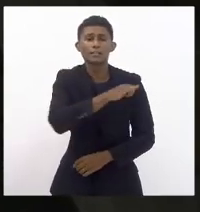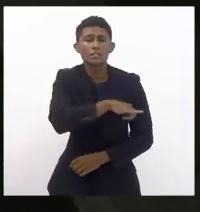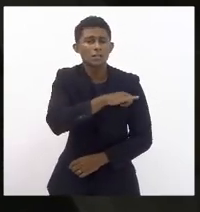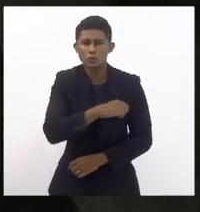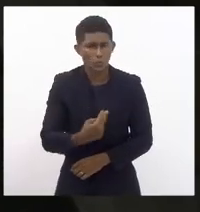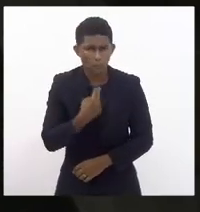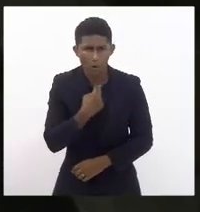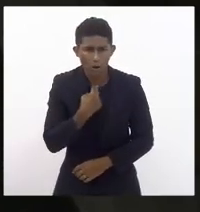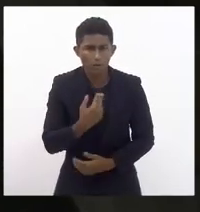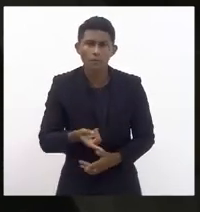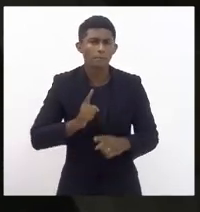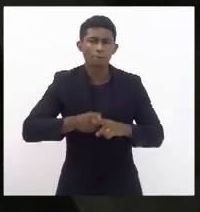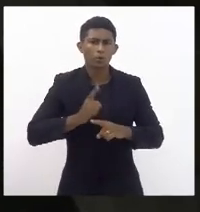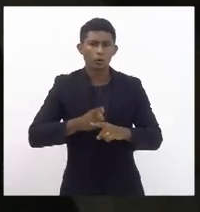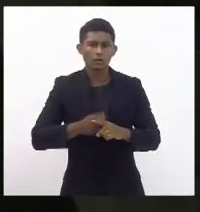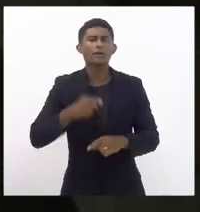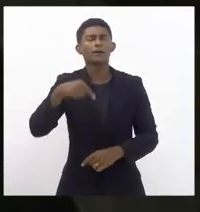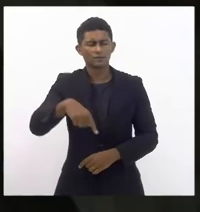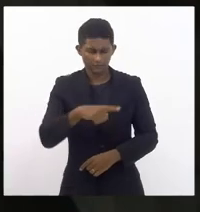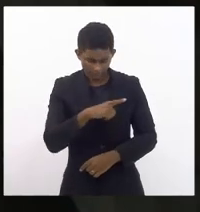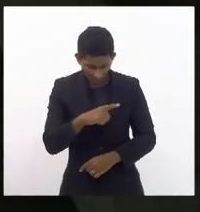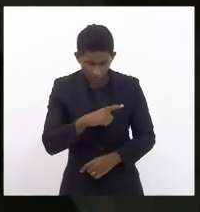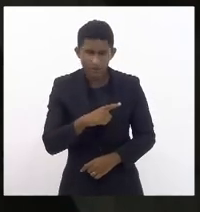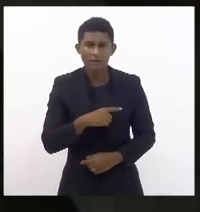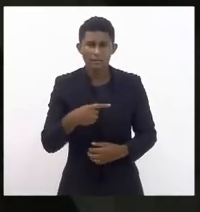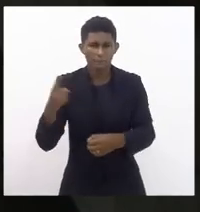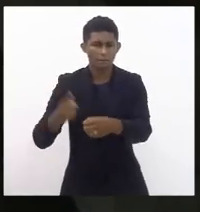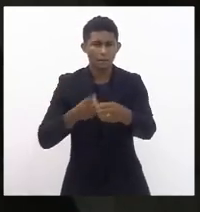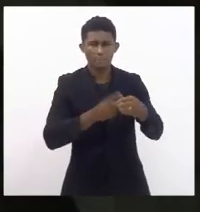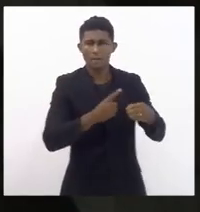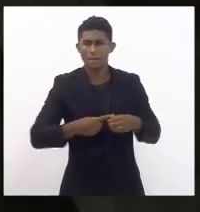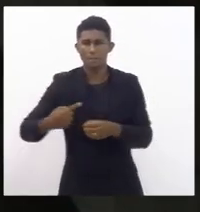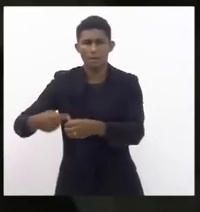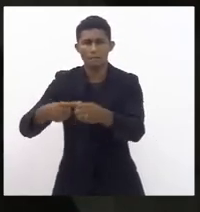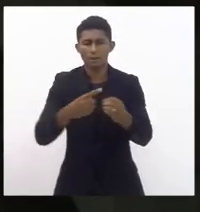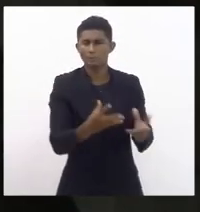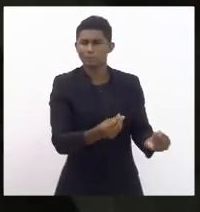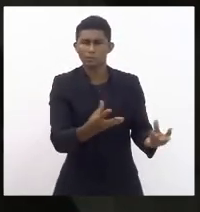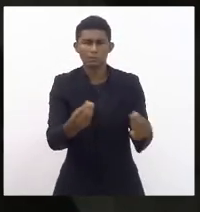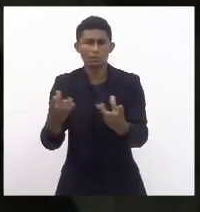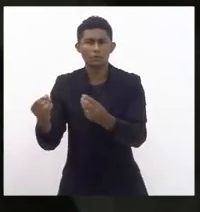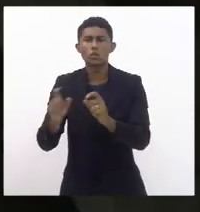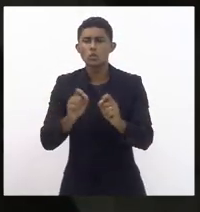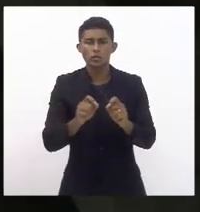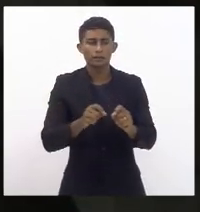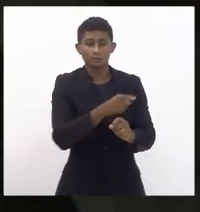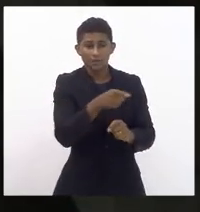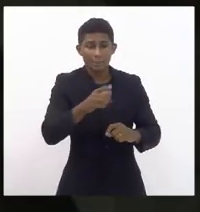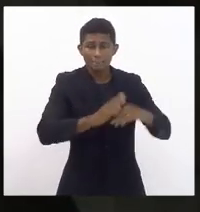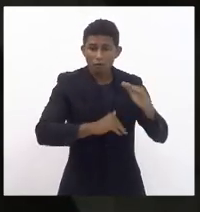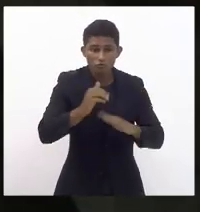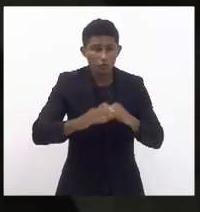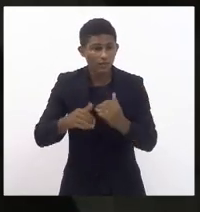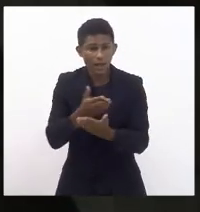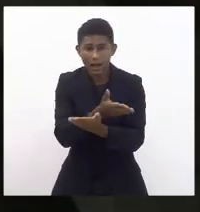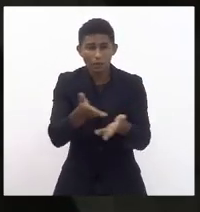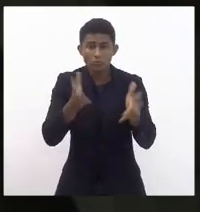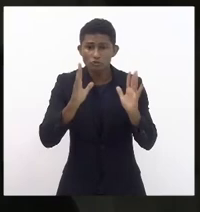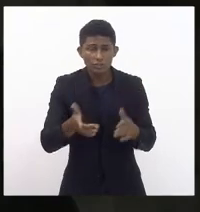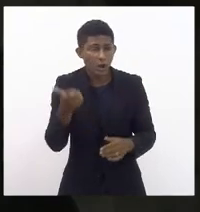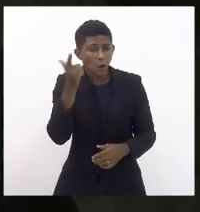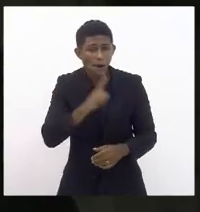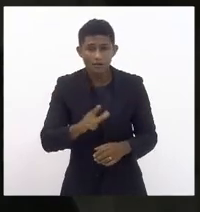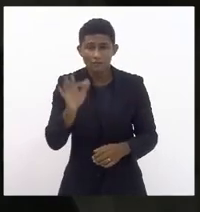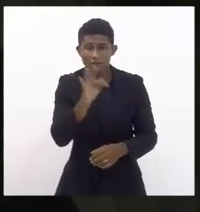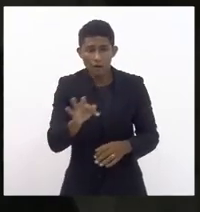Estado do Rio de Janeiro onde nós temos em muitos municípios talvez em todos os municípios profissionais de nessas condições que